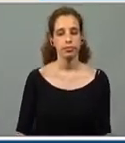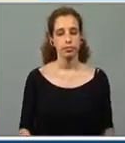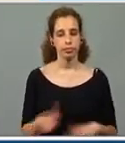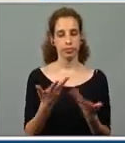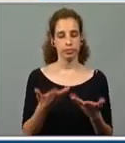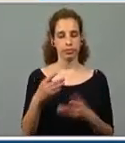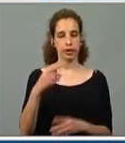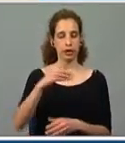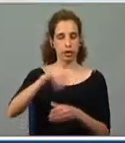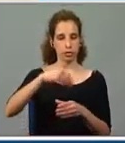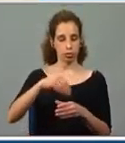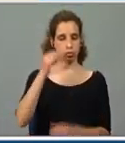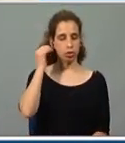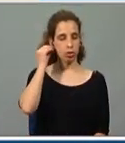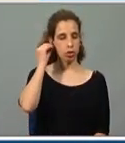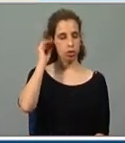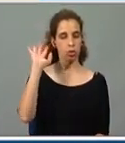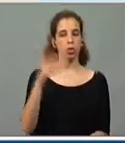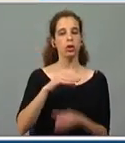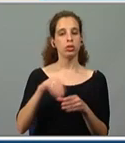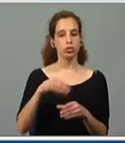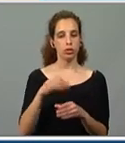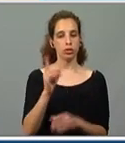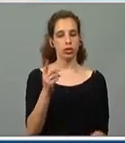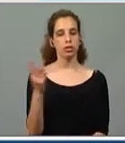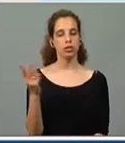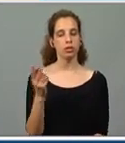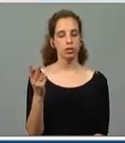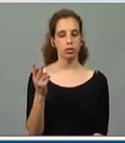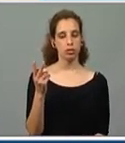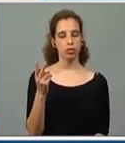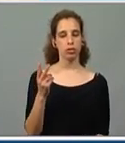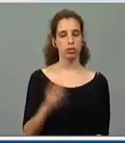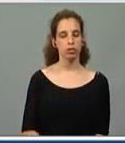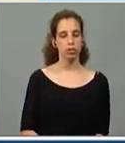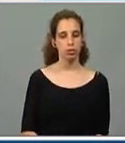mistura. Reparem, ao misturar estas duas